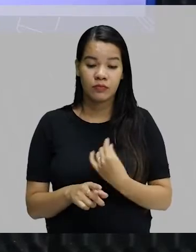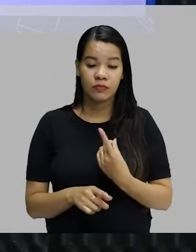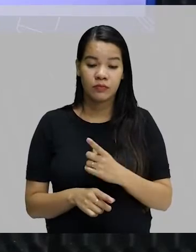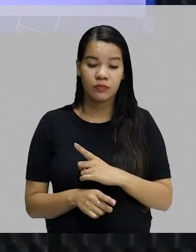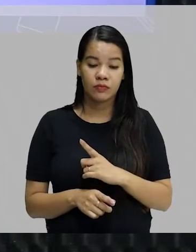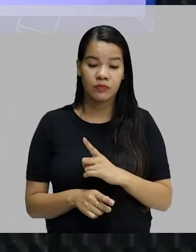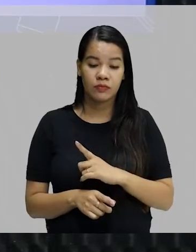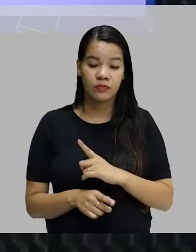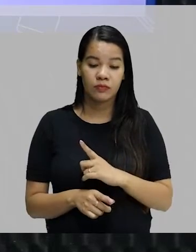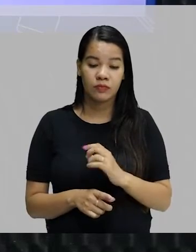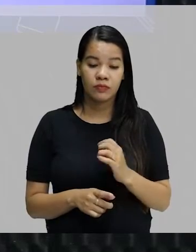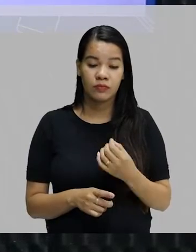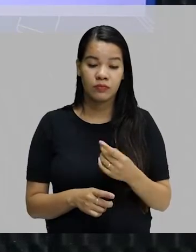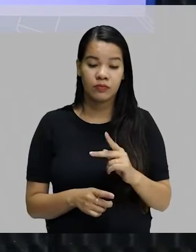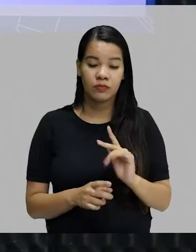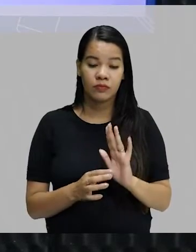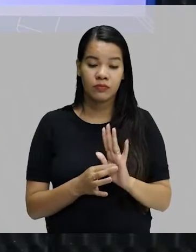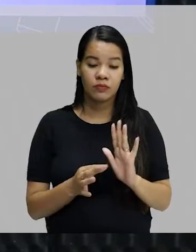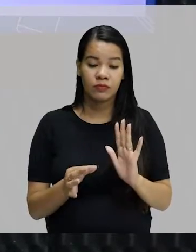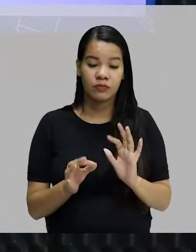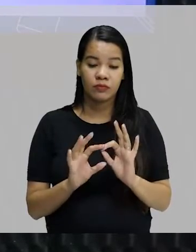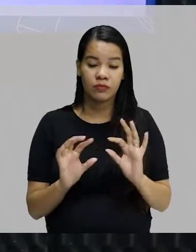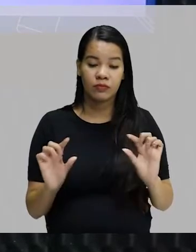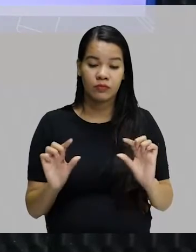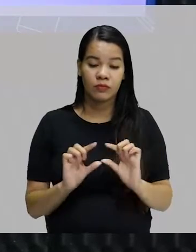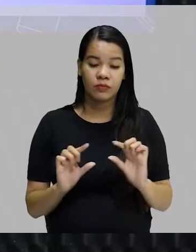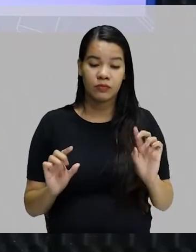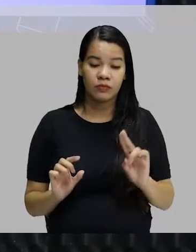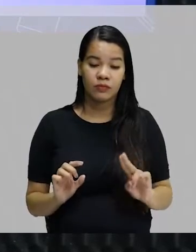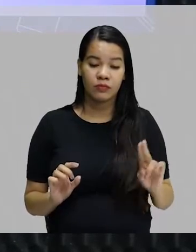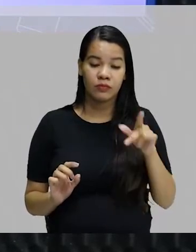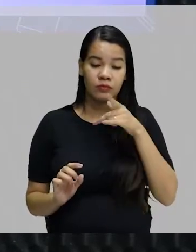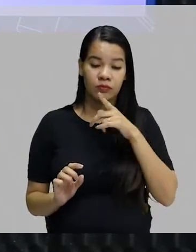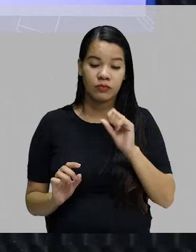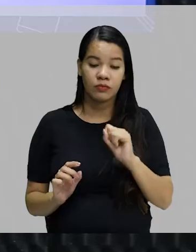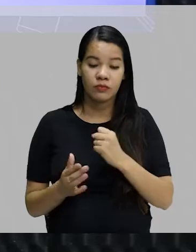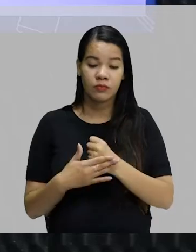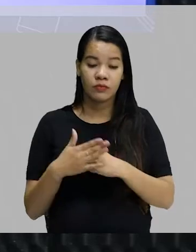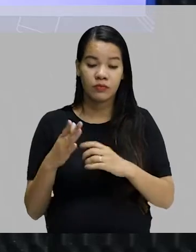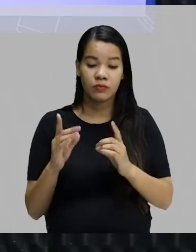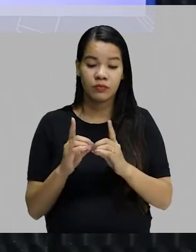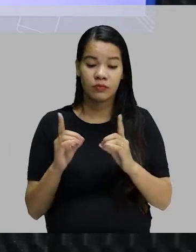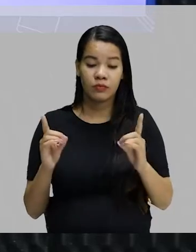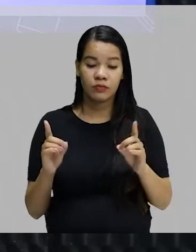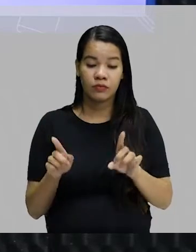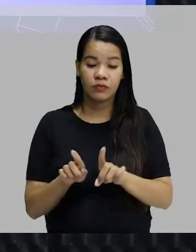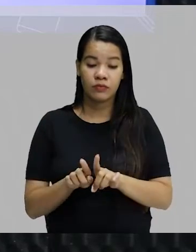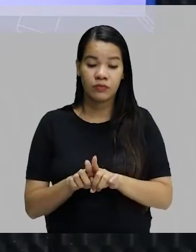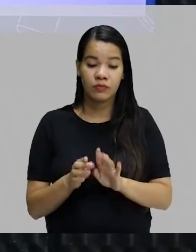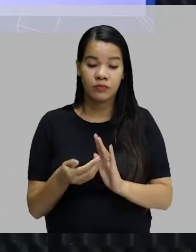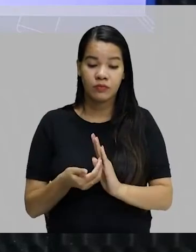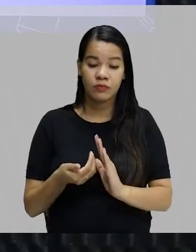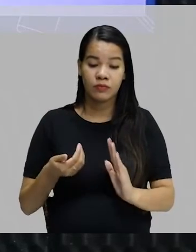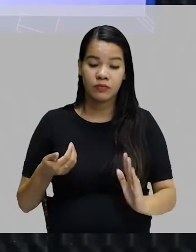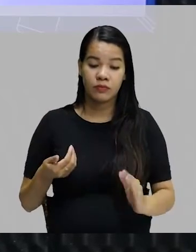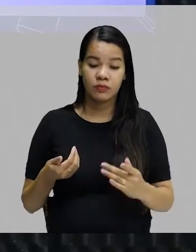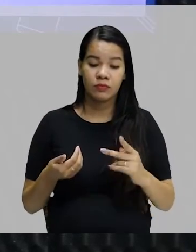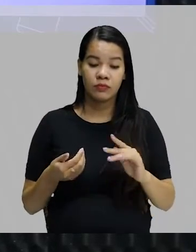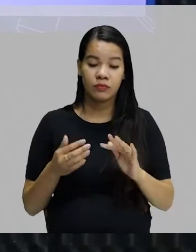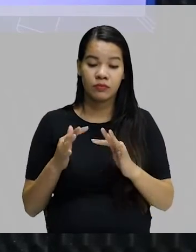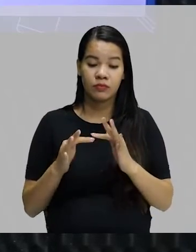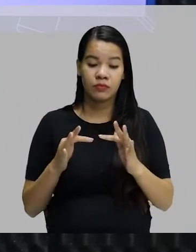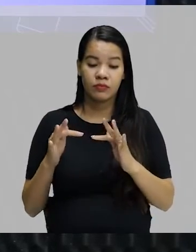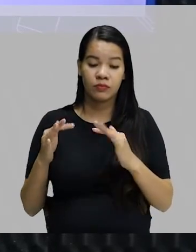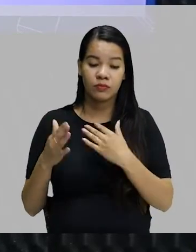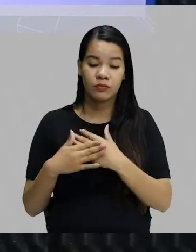essa citação ali, quer dizer, ele pega a linguagem de uma forma mais dinâmica, ele tira dessa formatação muito